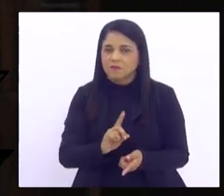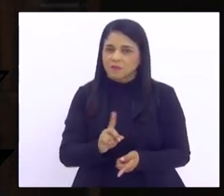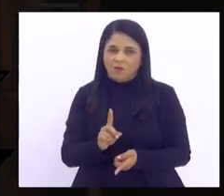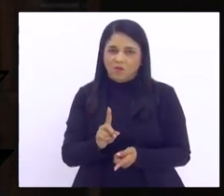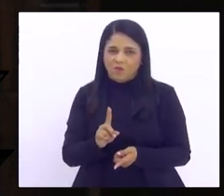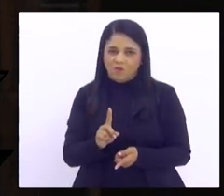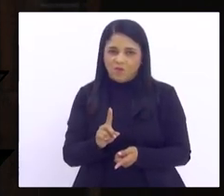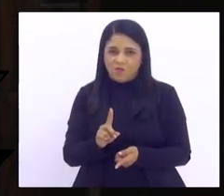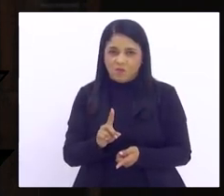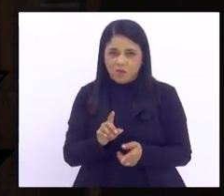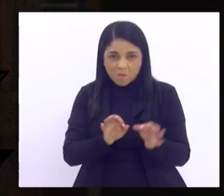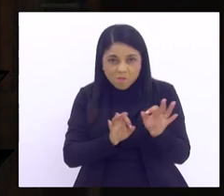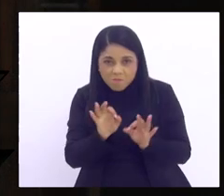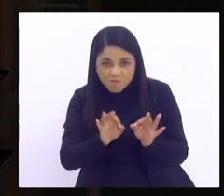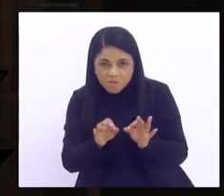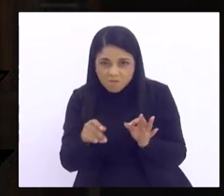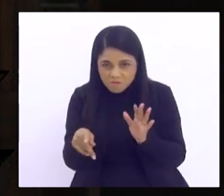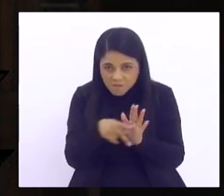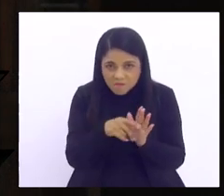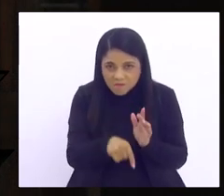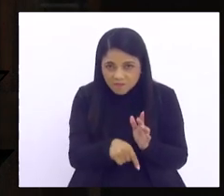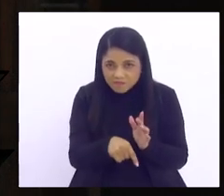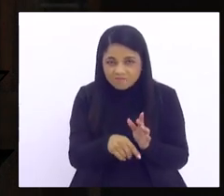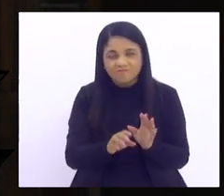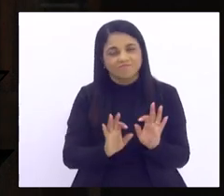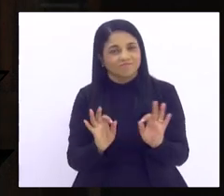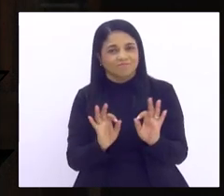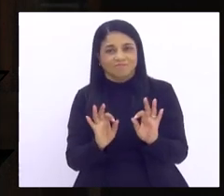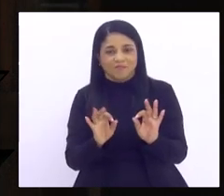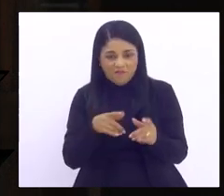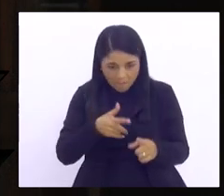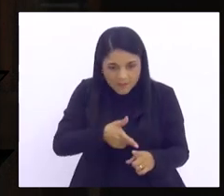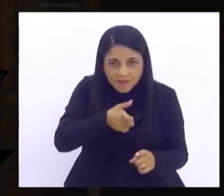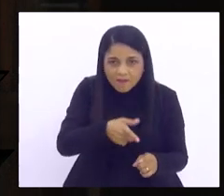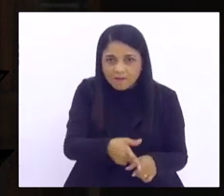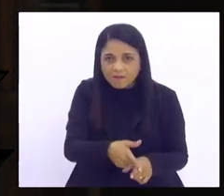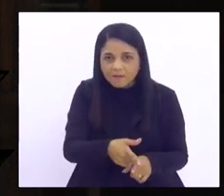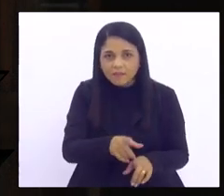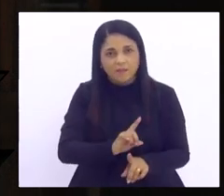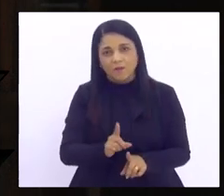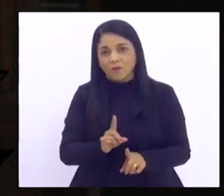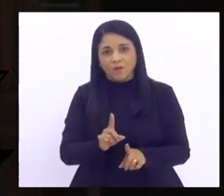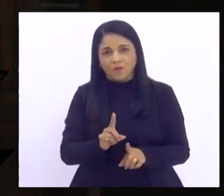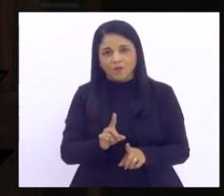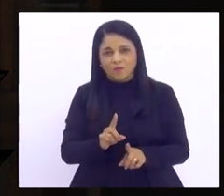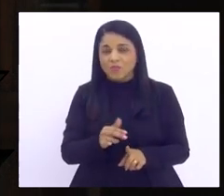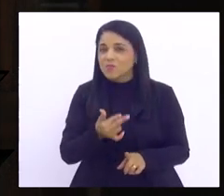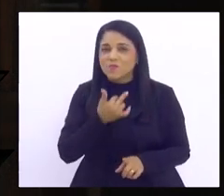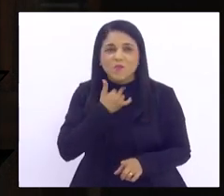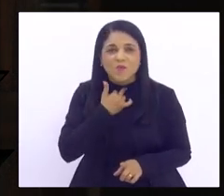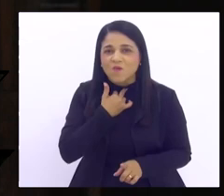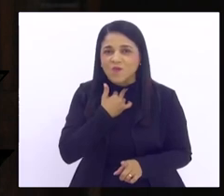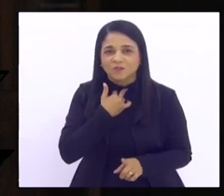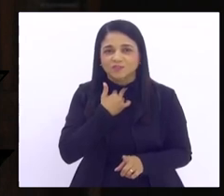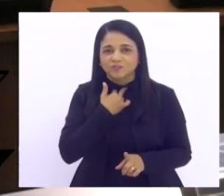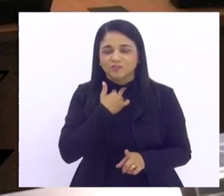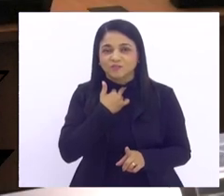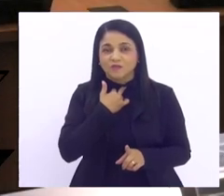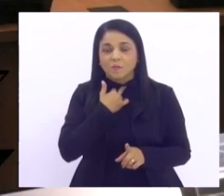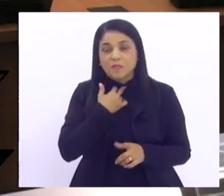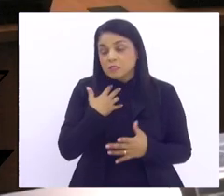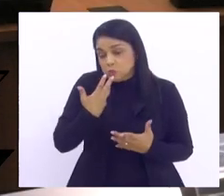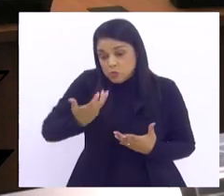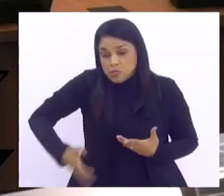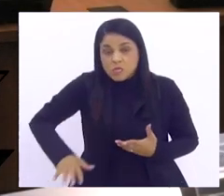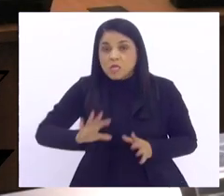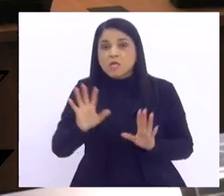Fazia parte dos planos? Não. Então, vão matá-lo? Não. Não pode matar. Ah, mas não foi querido. Mas está